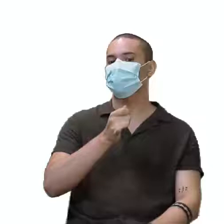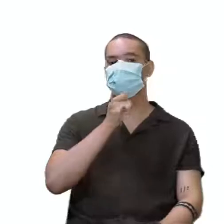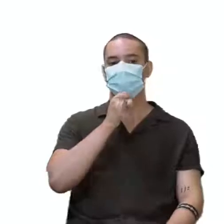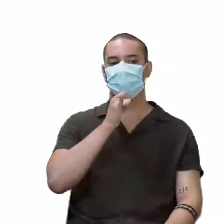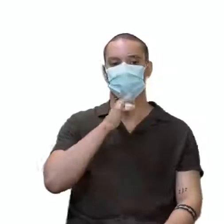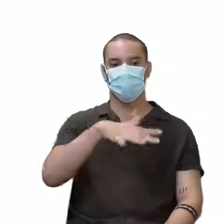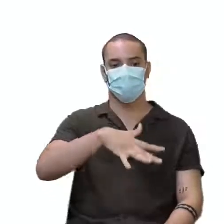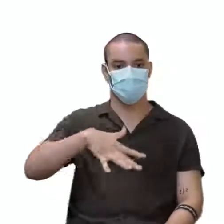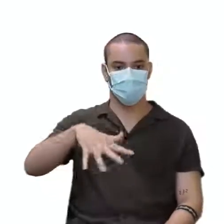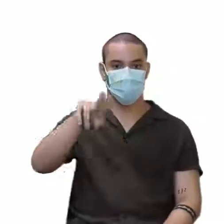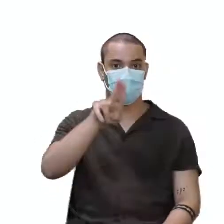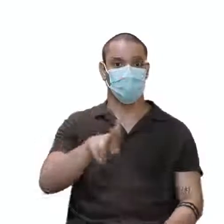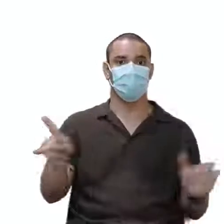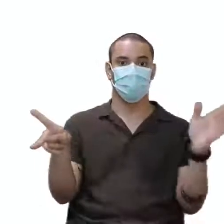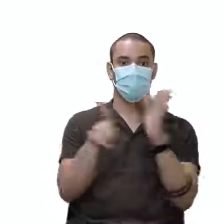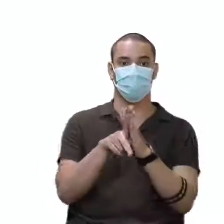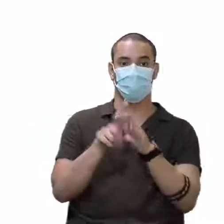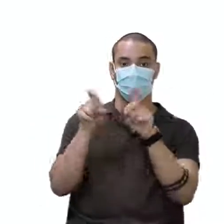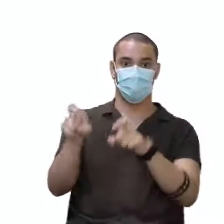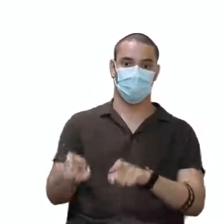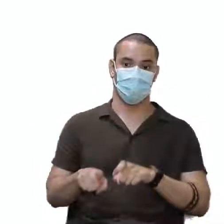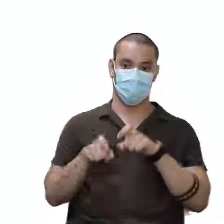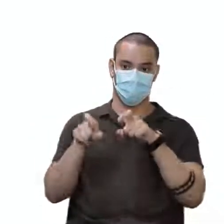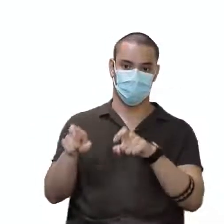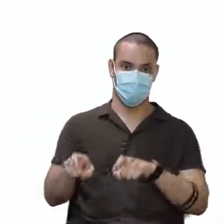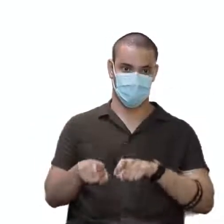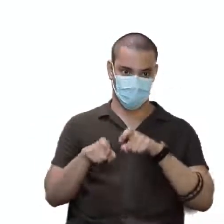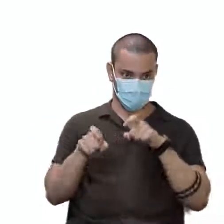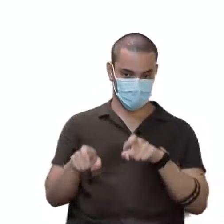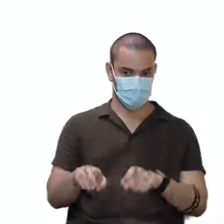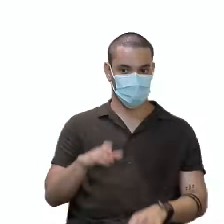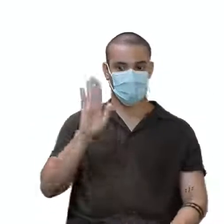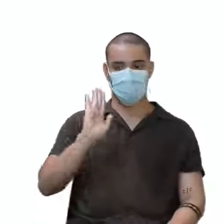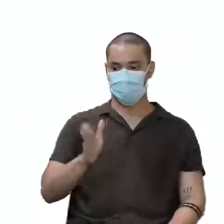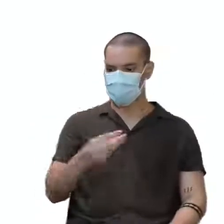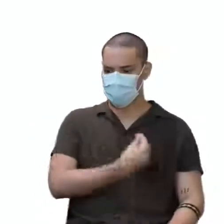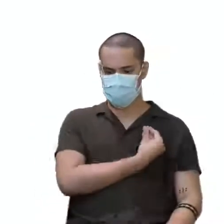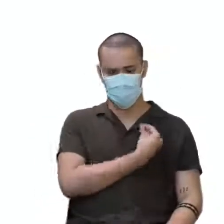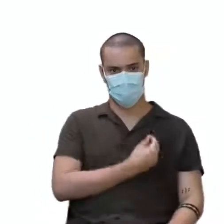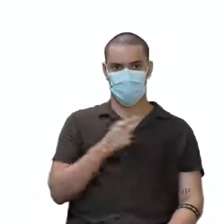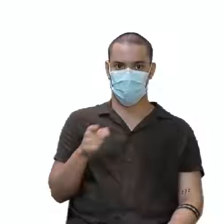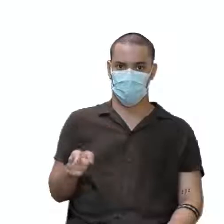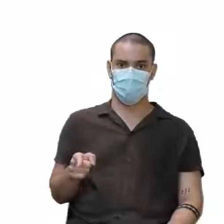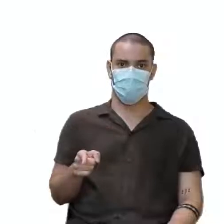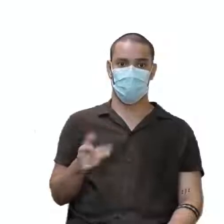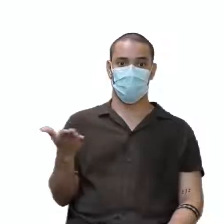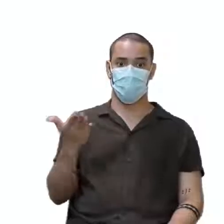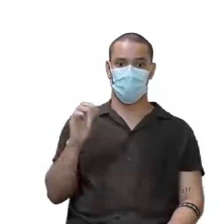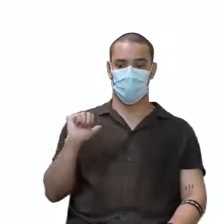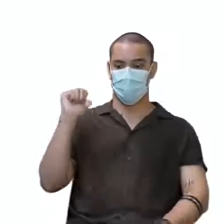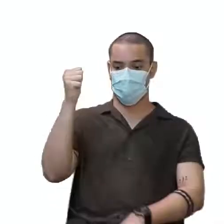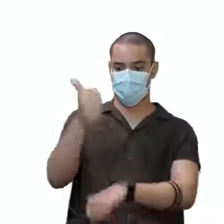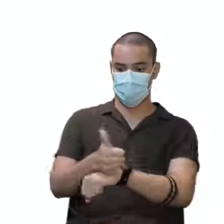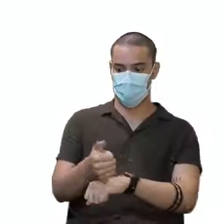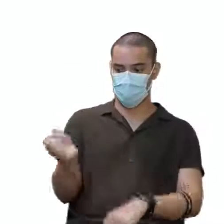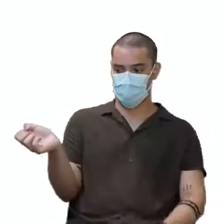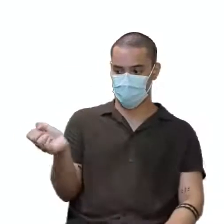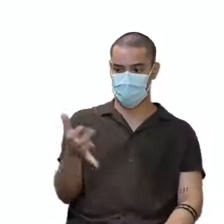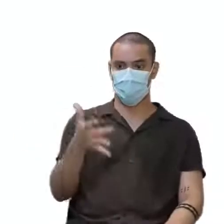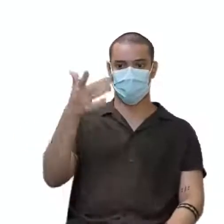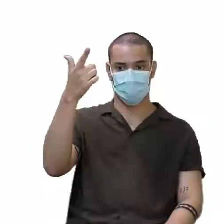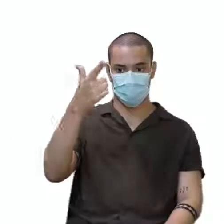Exemplo, as áreas que são utilizadas para a agricultura. Ou seja, já existia ali e agora ela vai começar